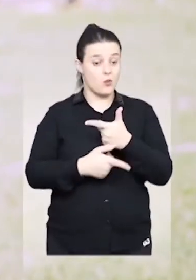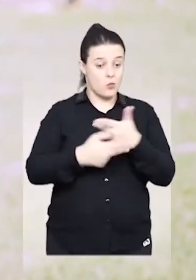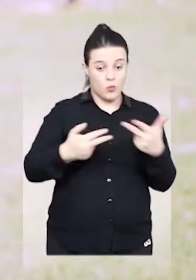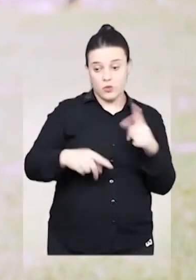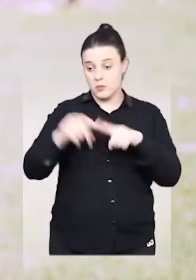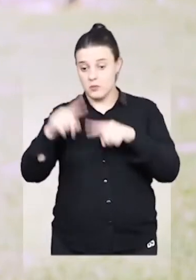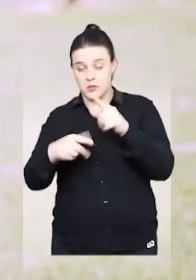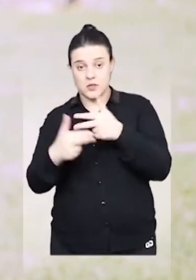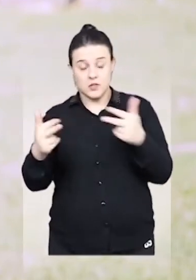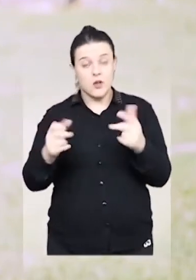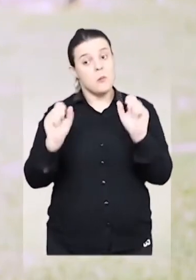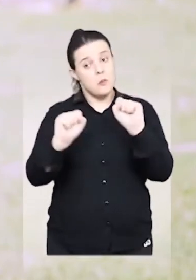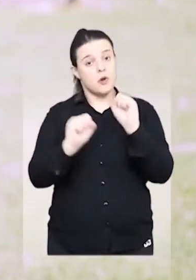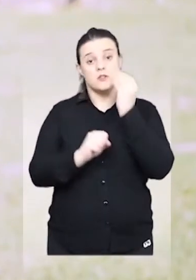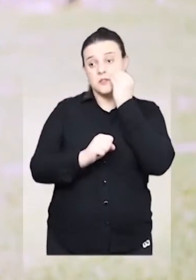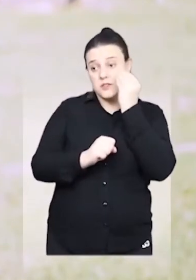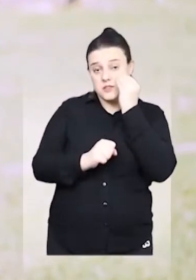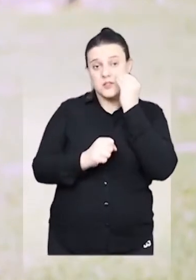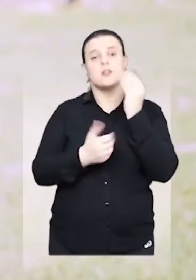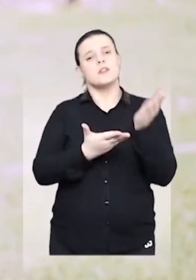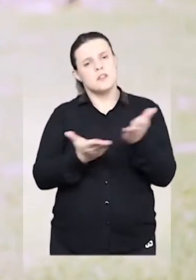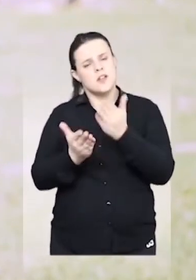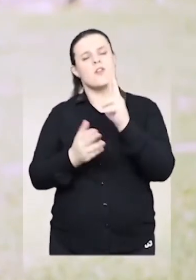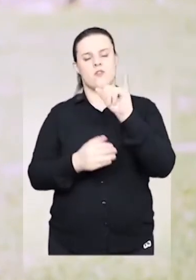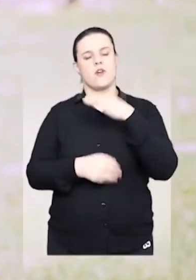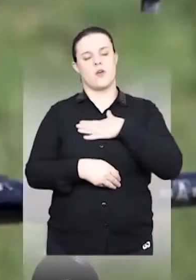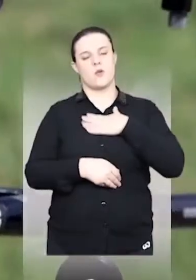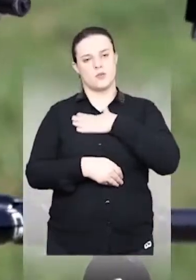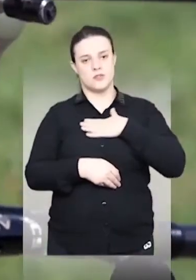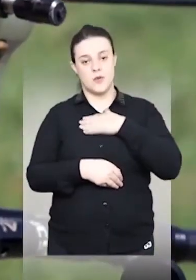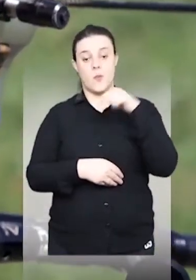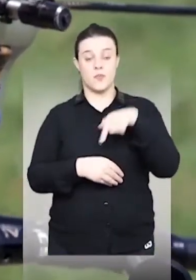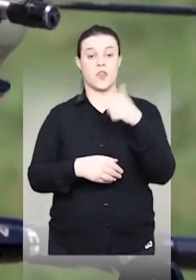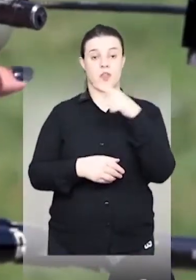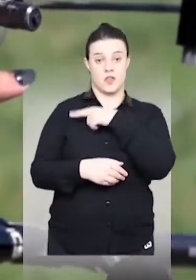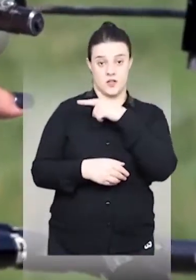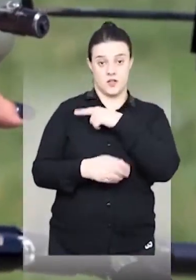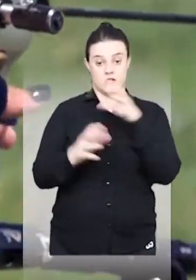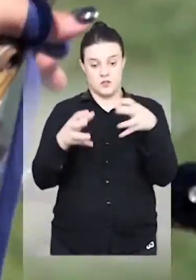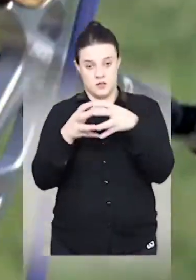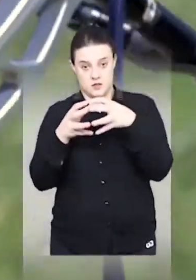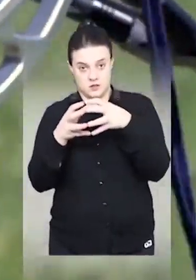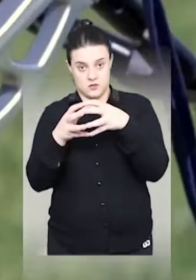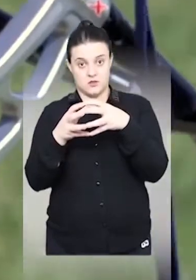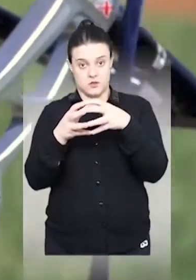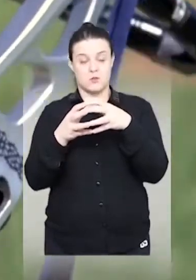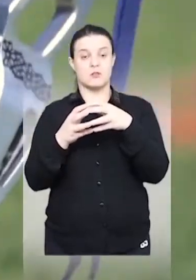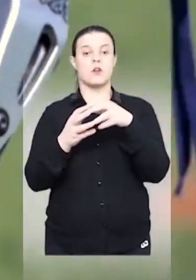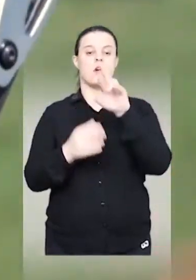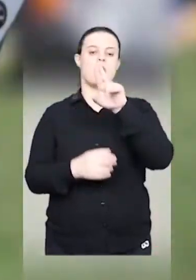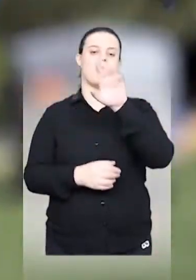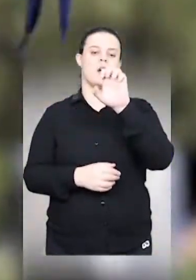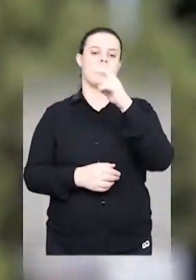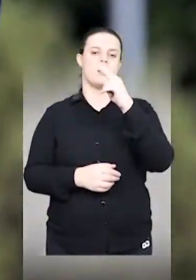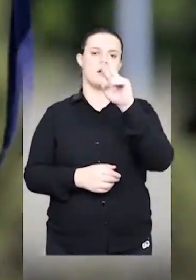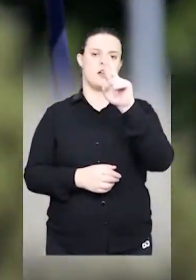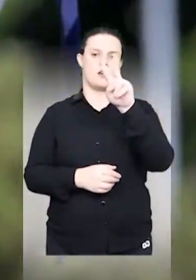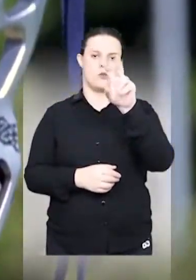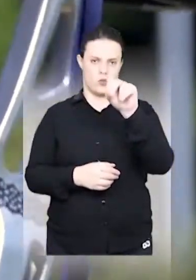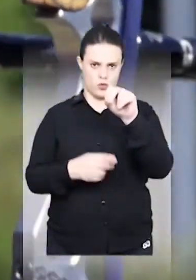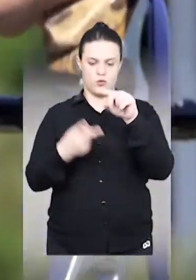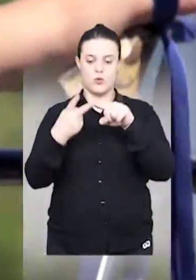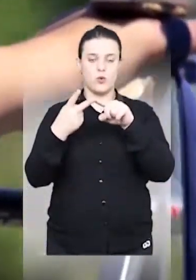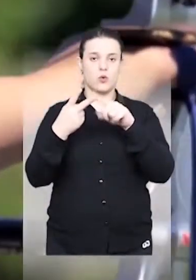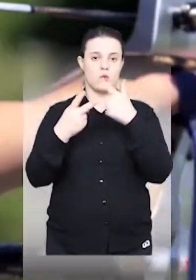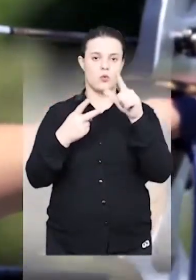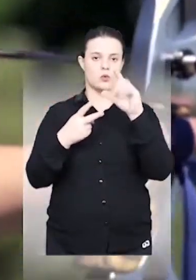recurso possa experimentar, e eu garanto que experimentando vai gostar. Nós temos a categoria do arco recurvo, que é a que eu atiro, e nós